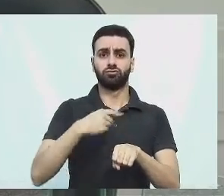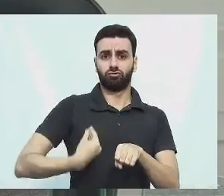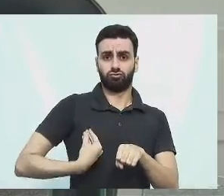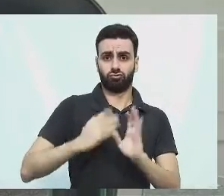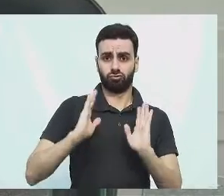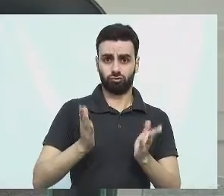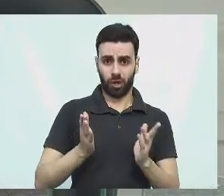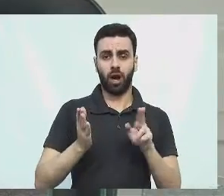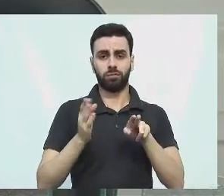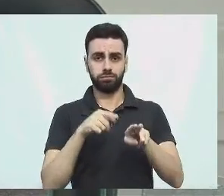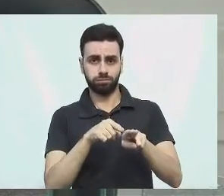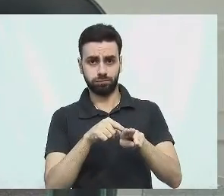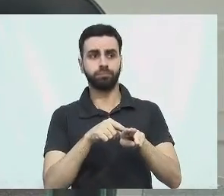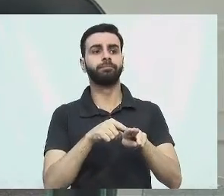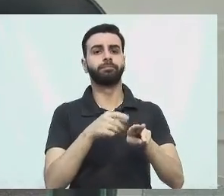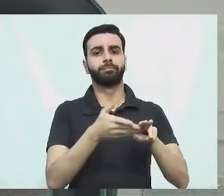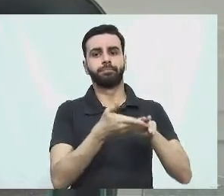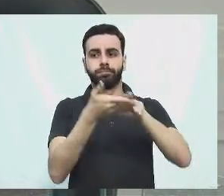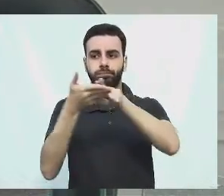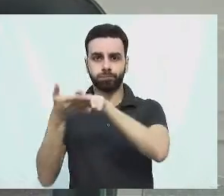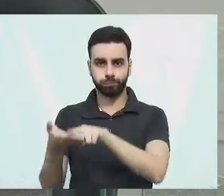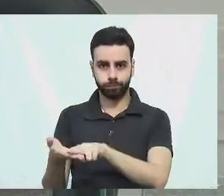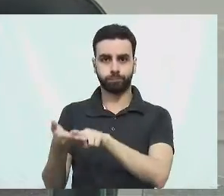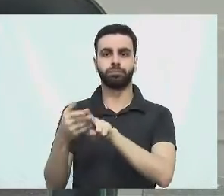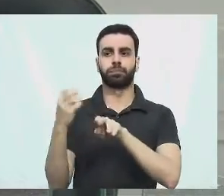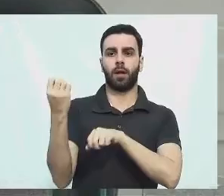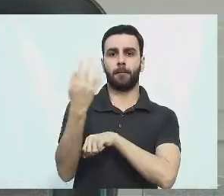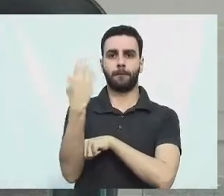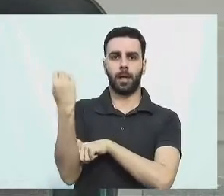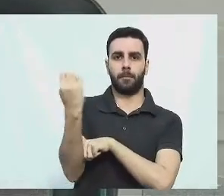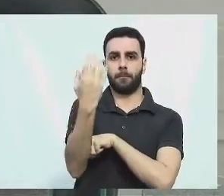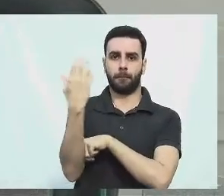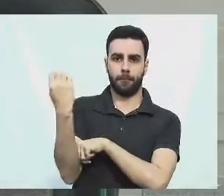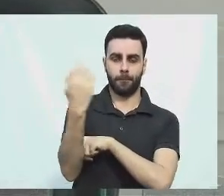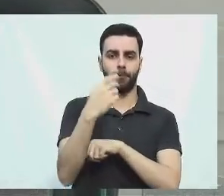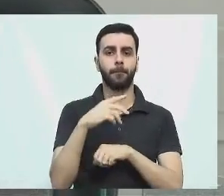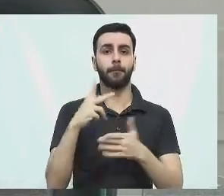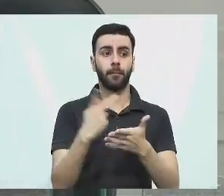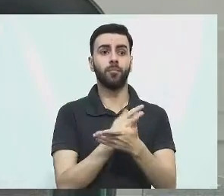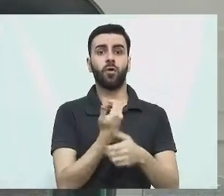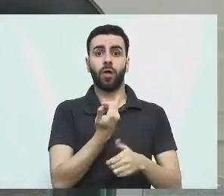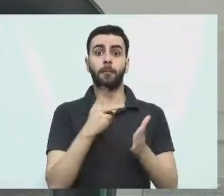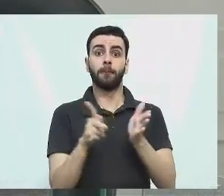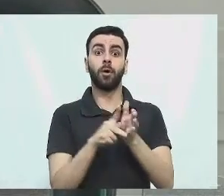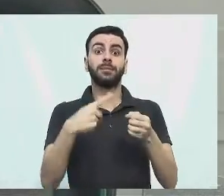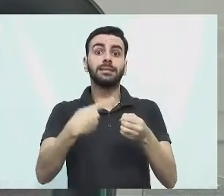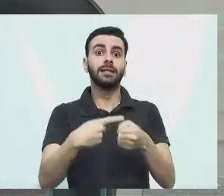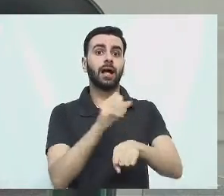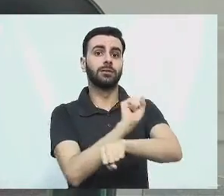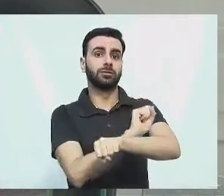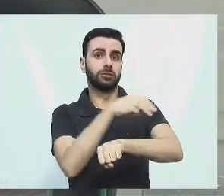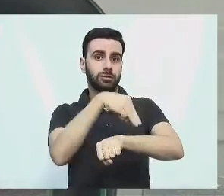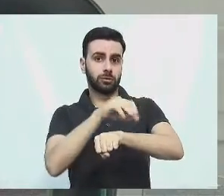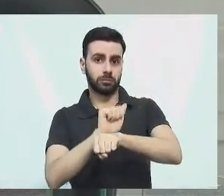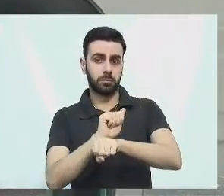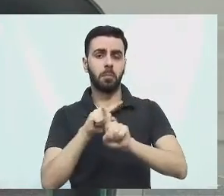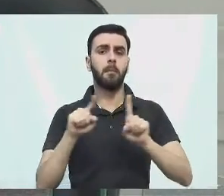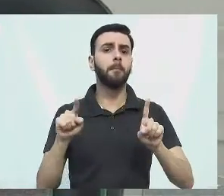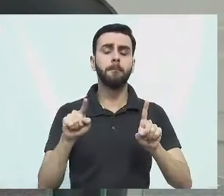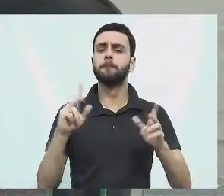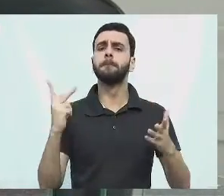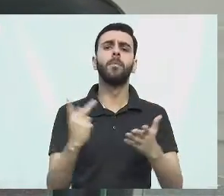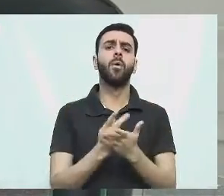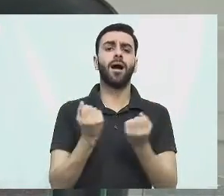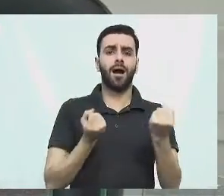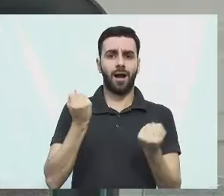dentro da ambulância. E falaram que ela era de São Miguel. Simplesmente um carro